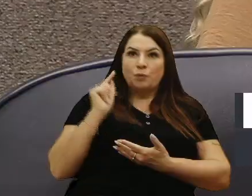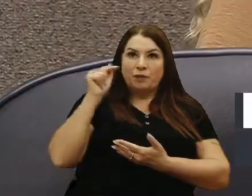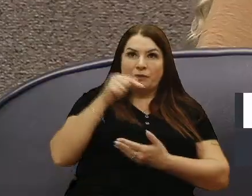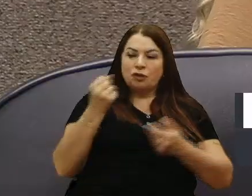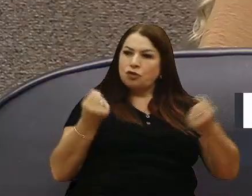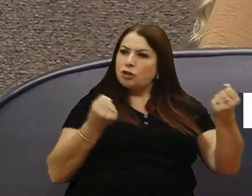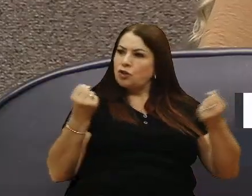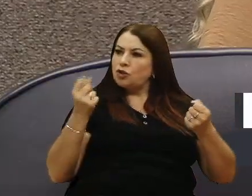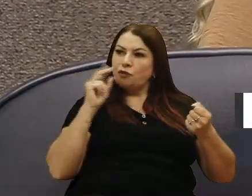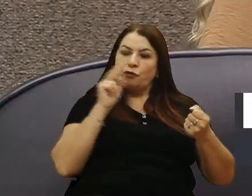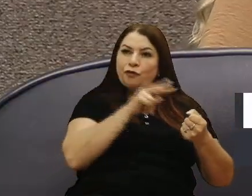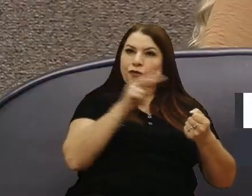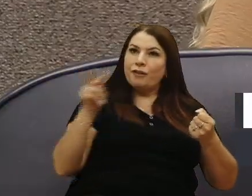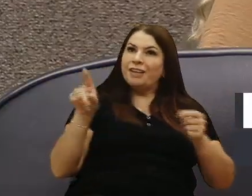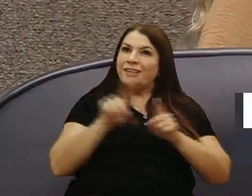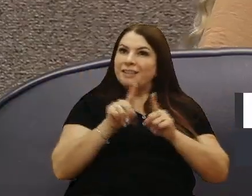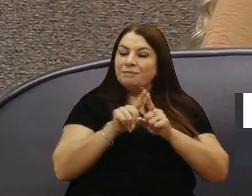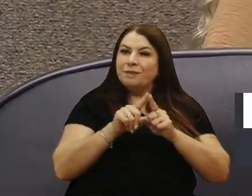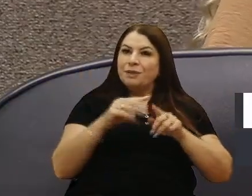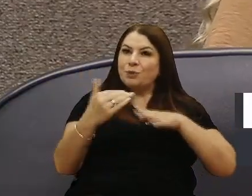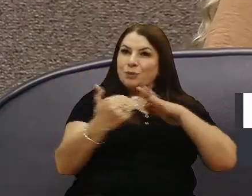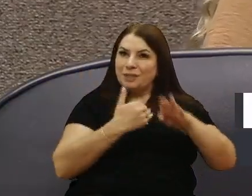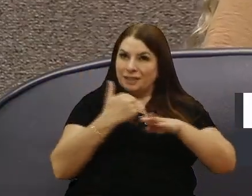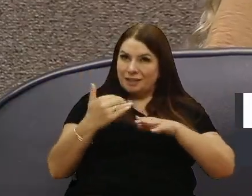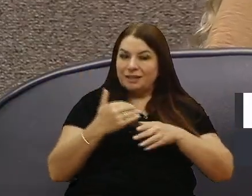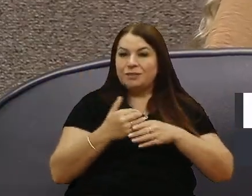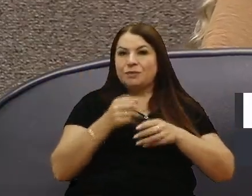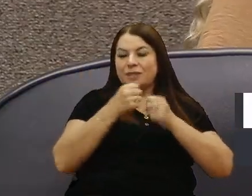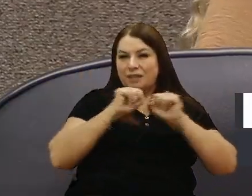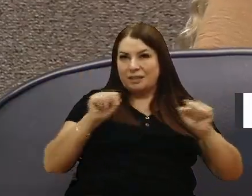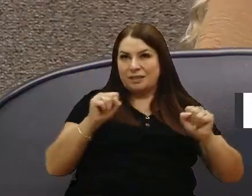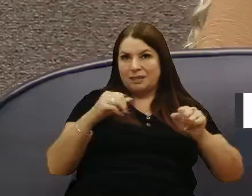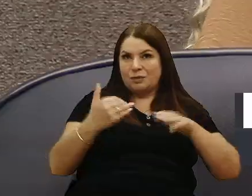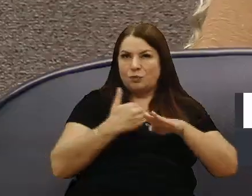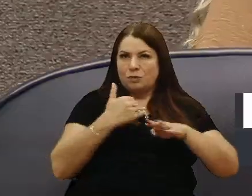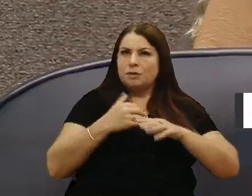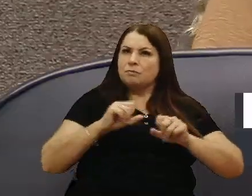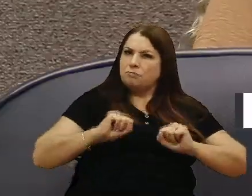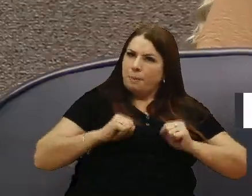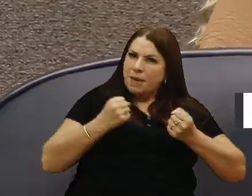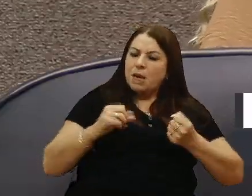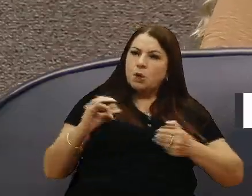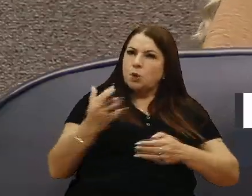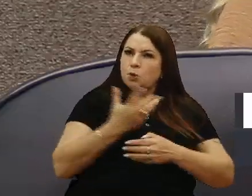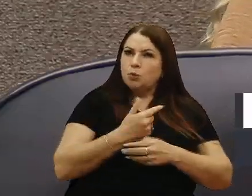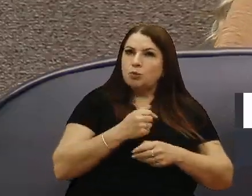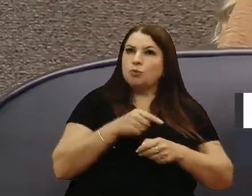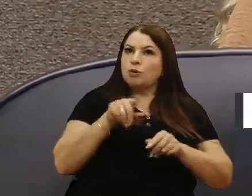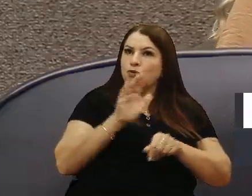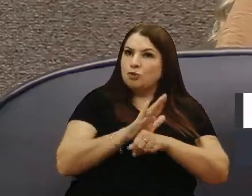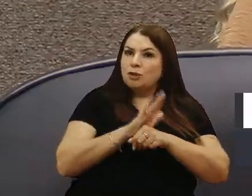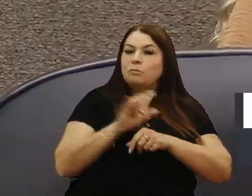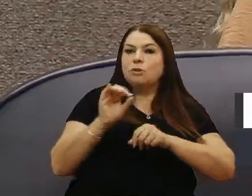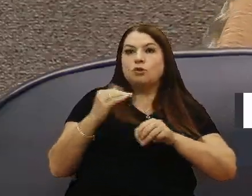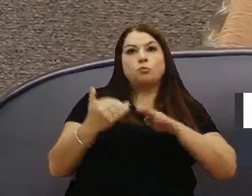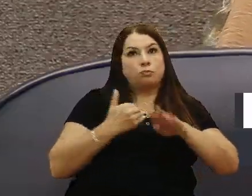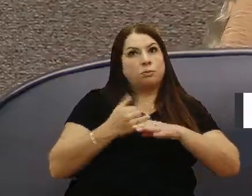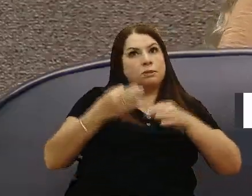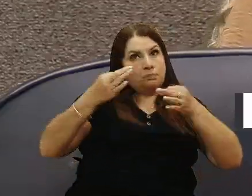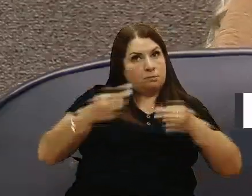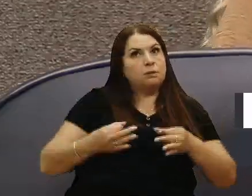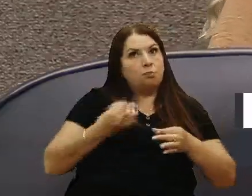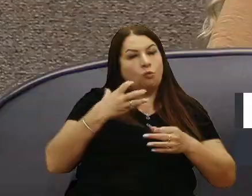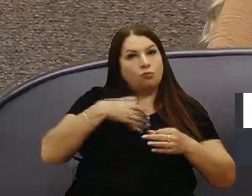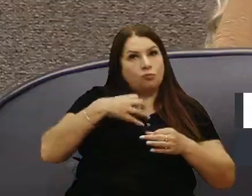dirigindo, eu também verifiquei a situação do trânsito, né? A Secretaria de Trânsito empenhada, todo mundo, porque o trânsito tinha que ocorrer de uma